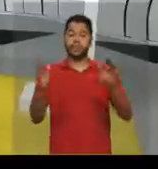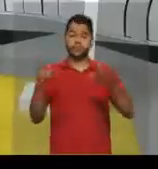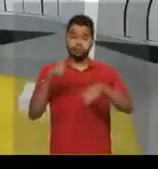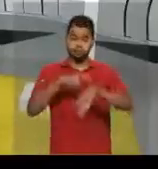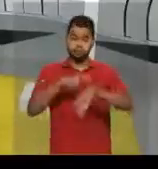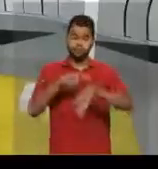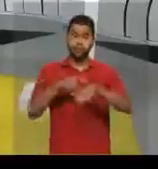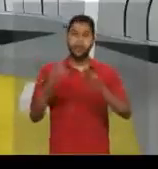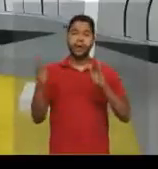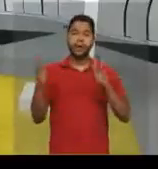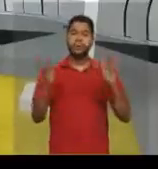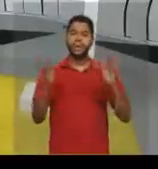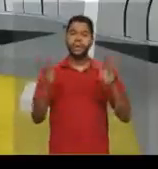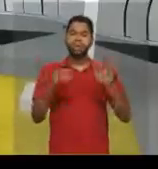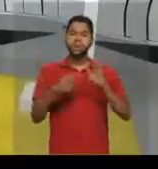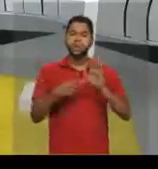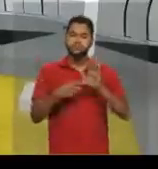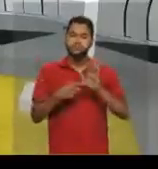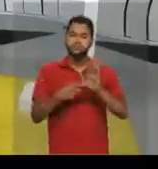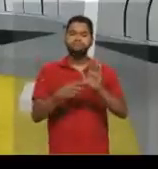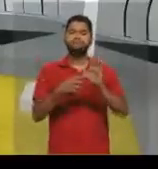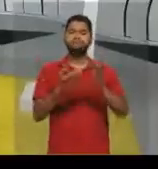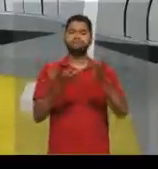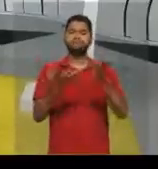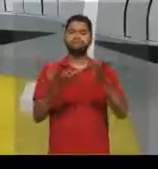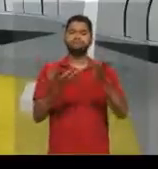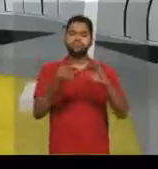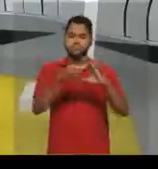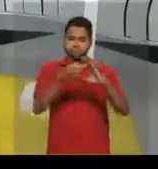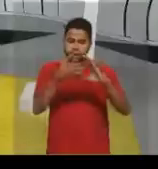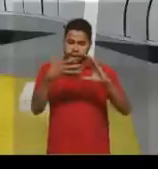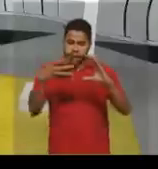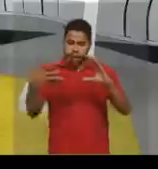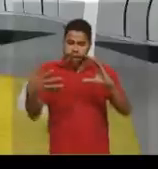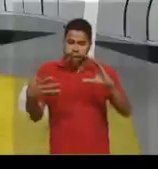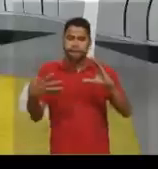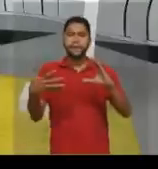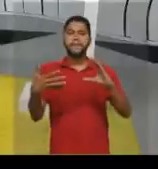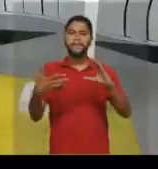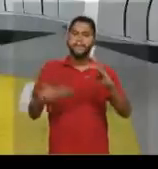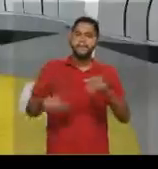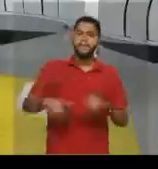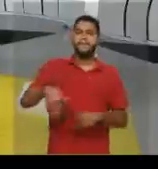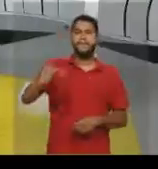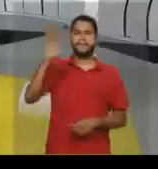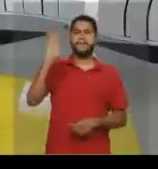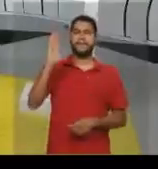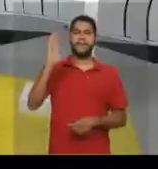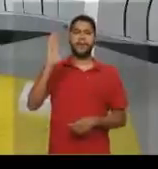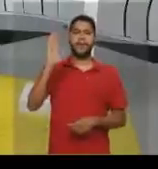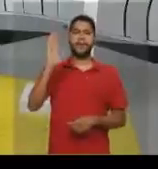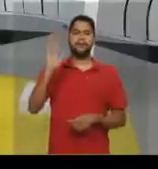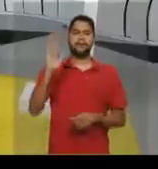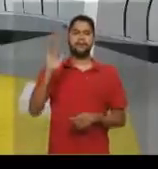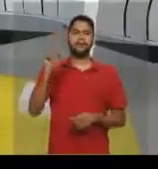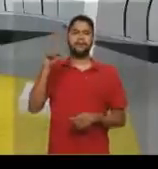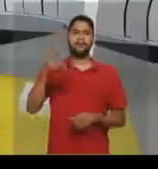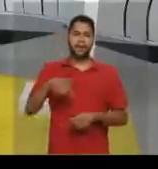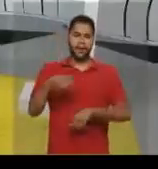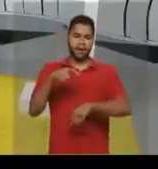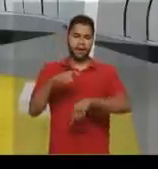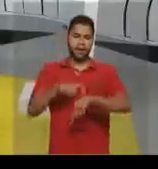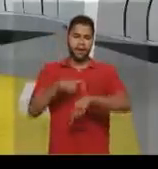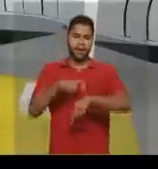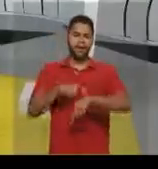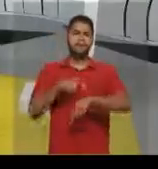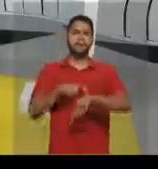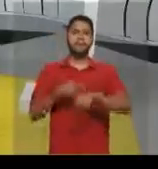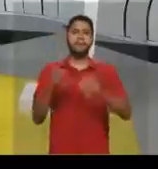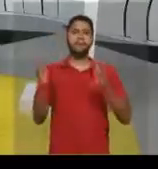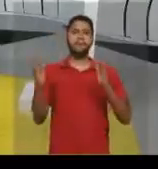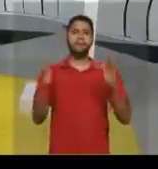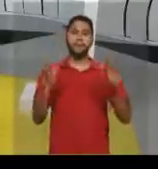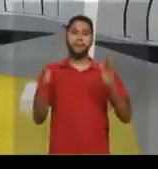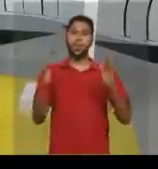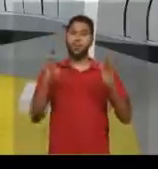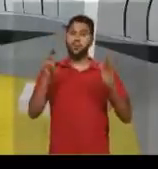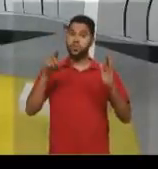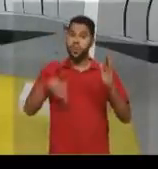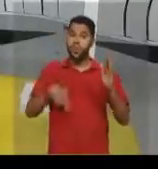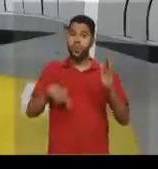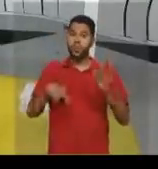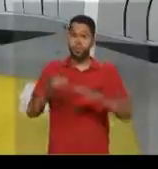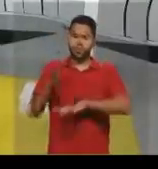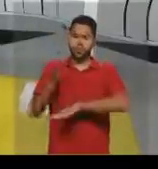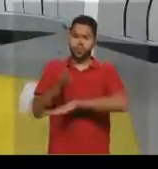ele é que vai dar, assim, uma característica maior para esse período que nós vamos chamar de